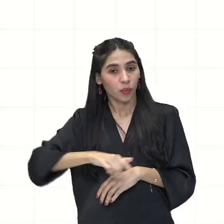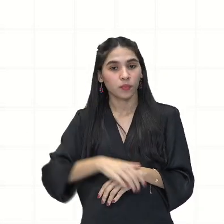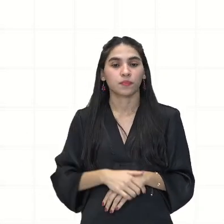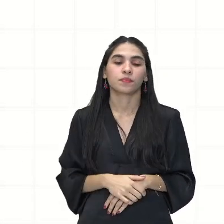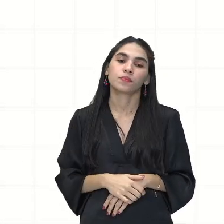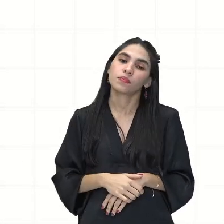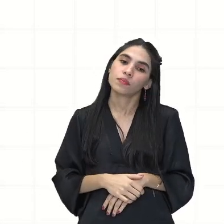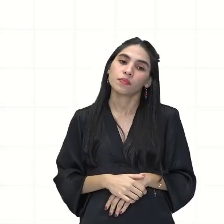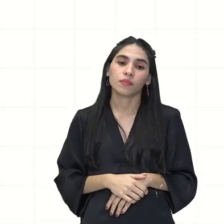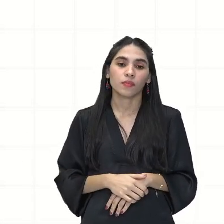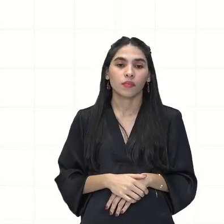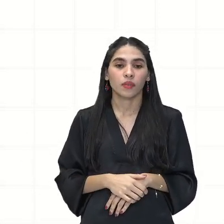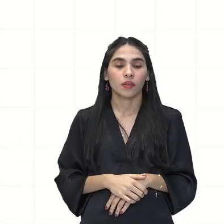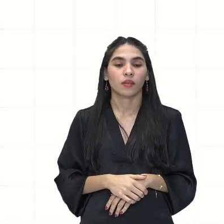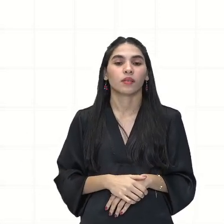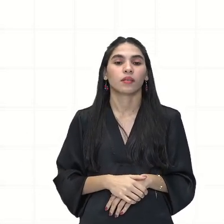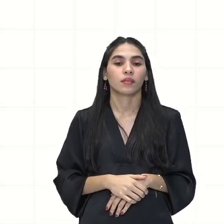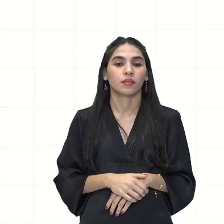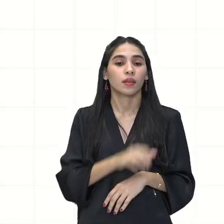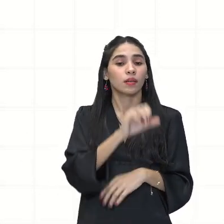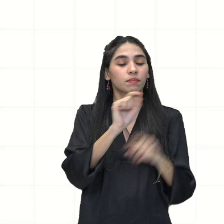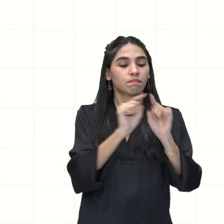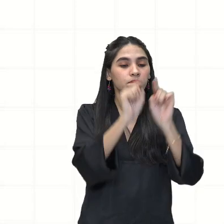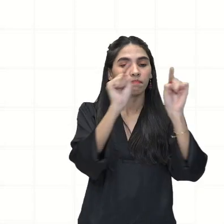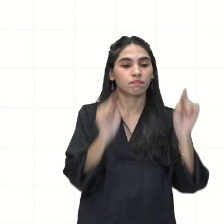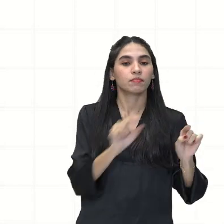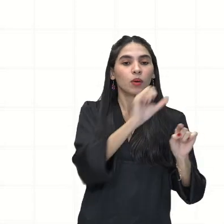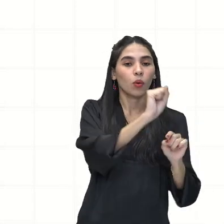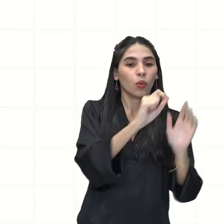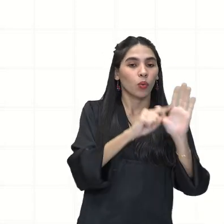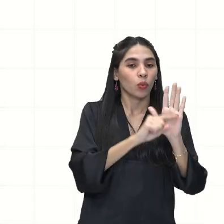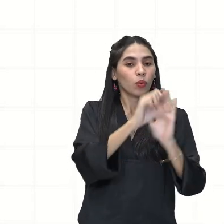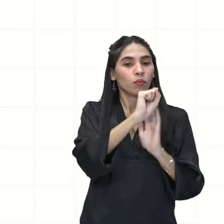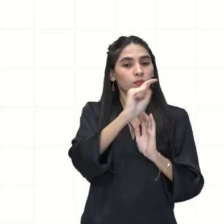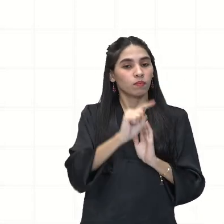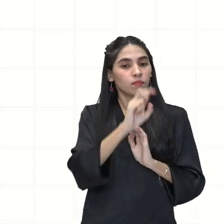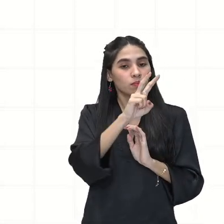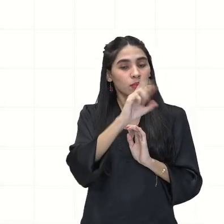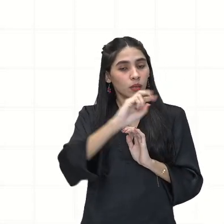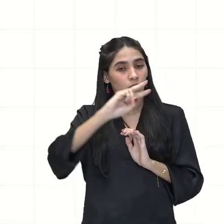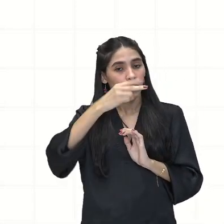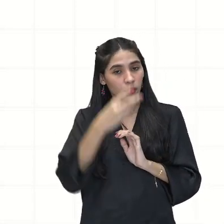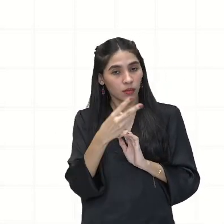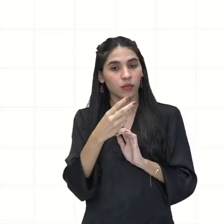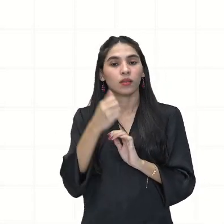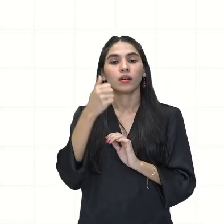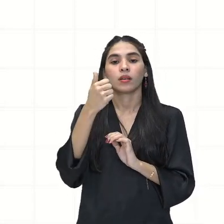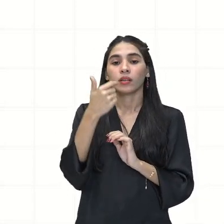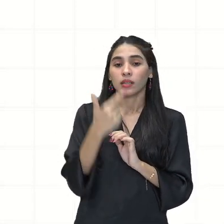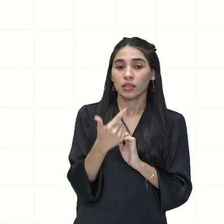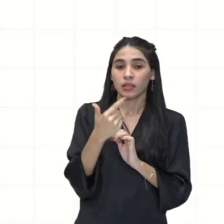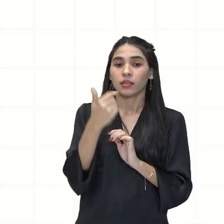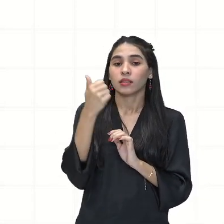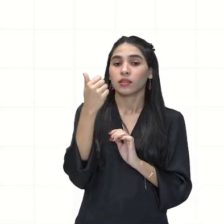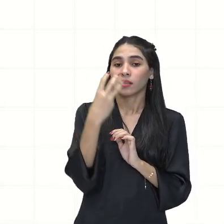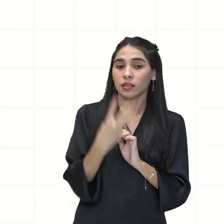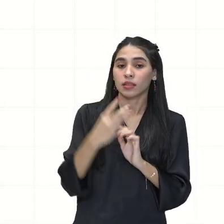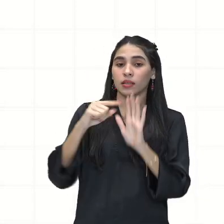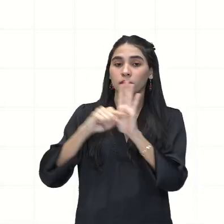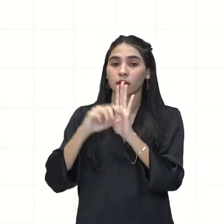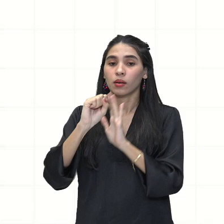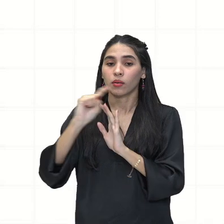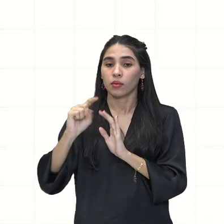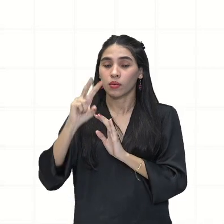para encontrar a variância, pega a primeira nota menos a variância ao quadrado, pega a segunda nota menos a